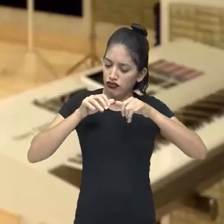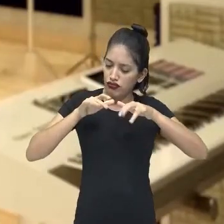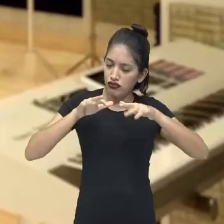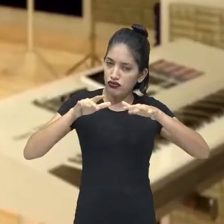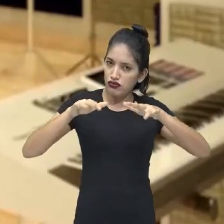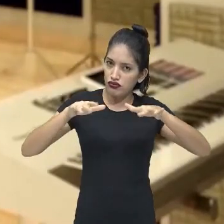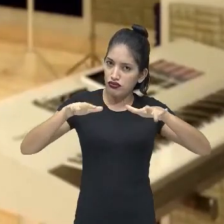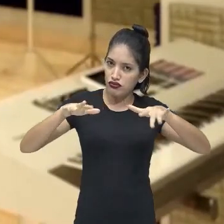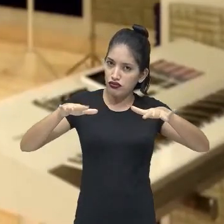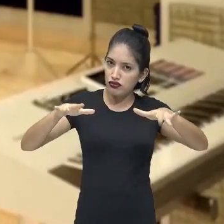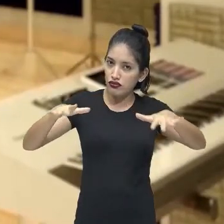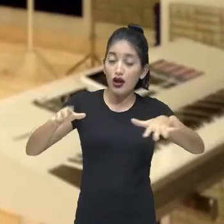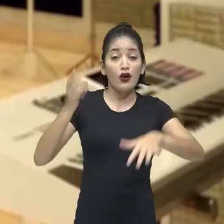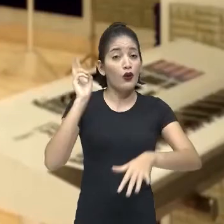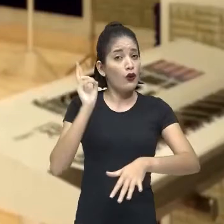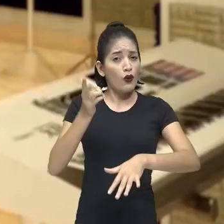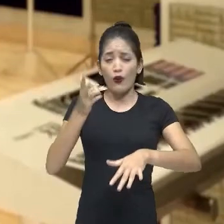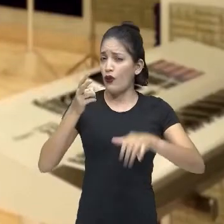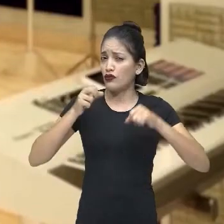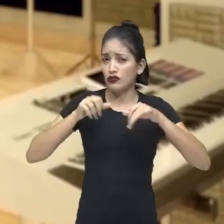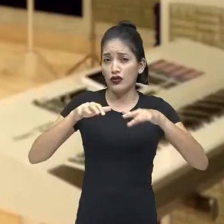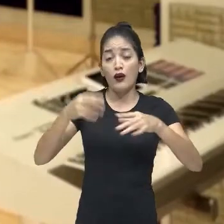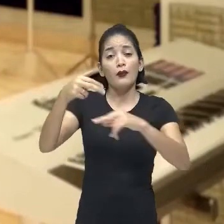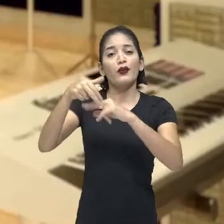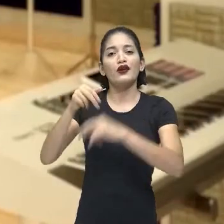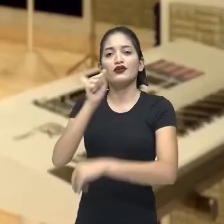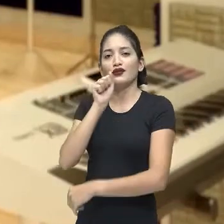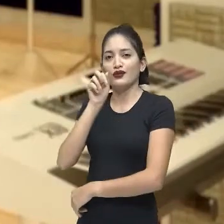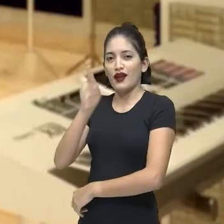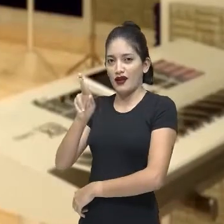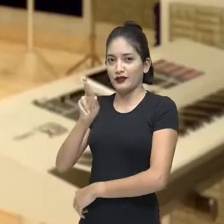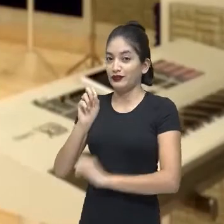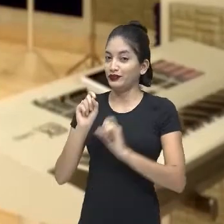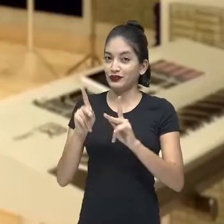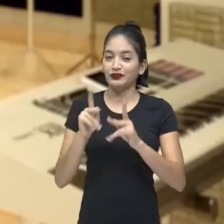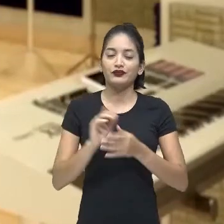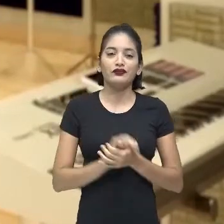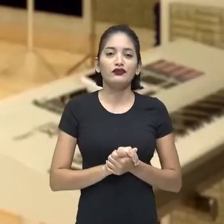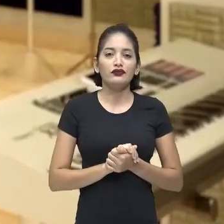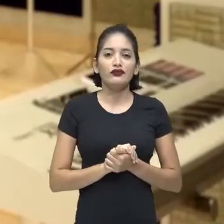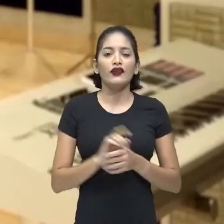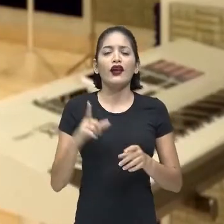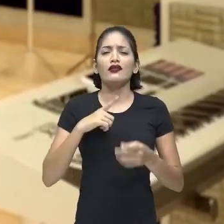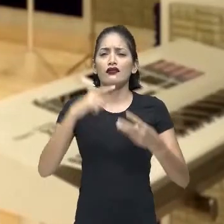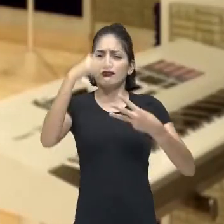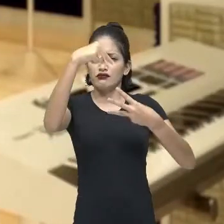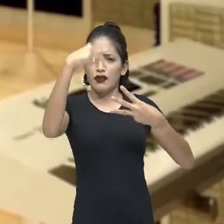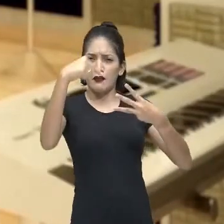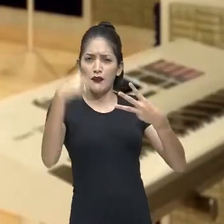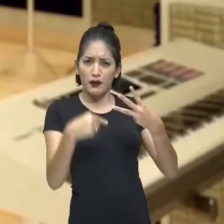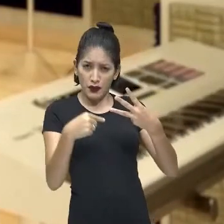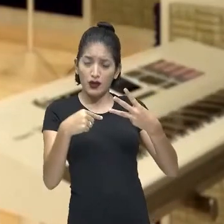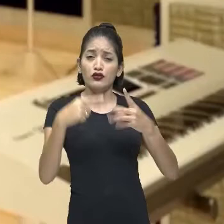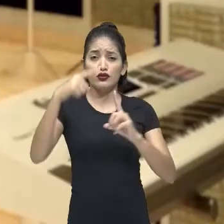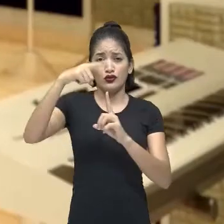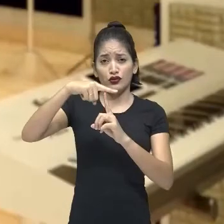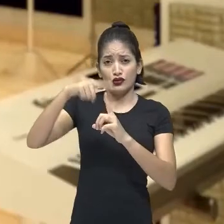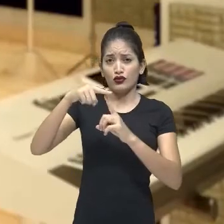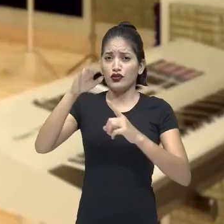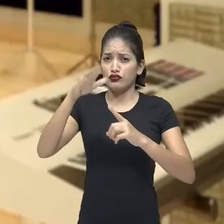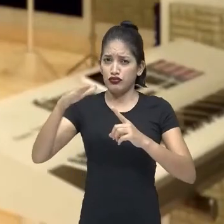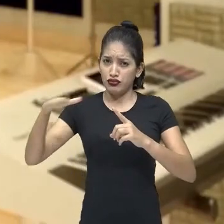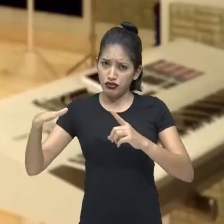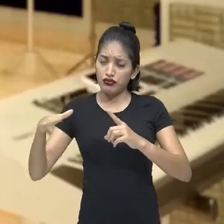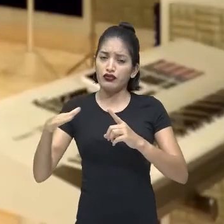Depois, ela continua através, por meio do ar. Bem, existem três tipos de ondas